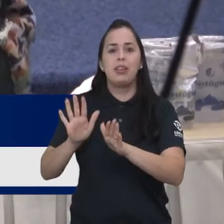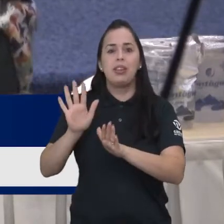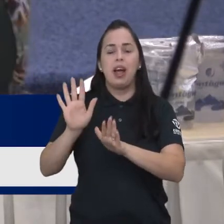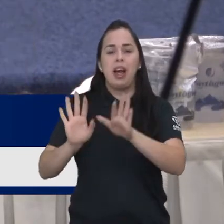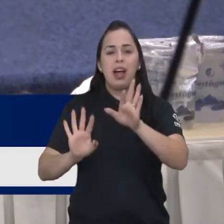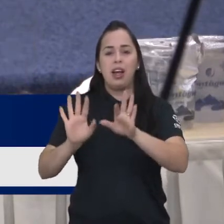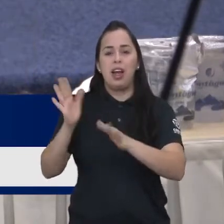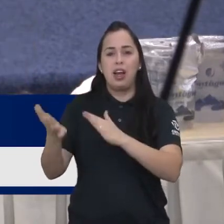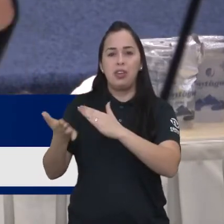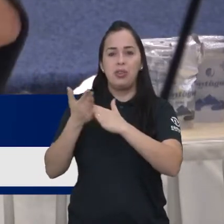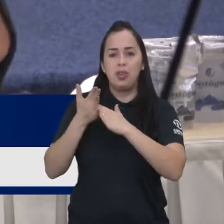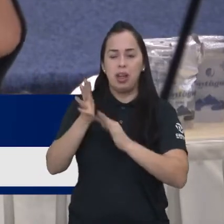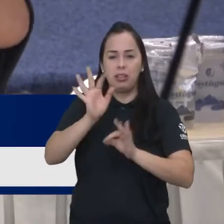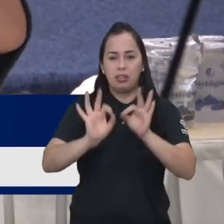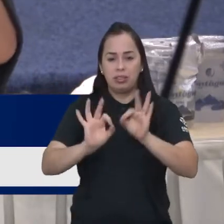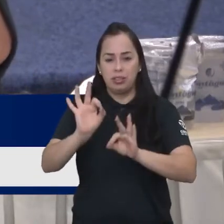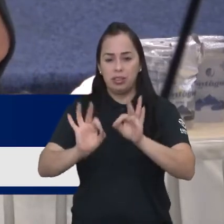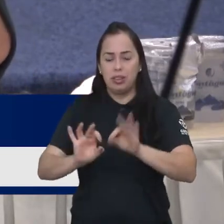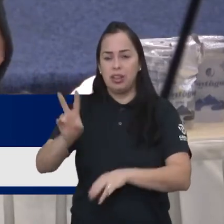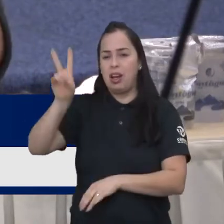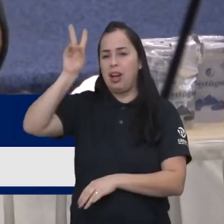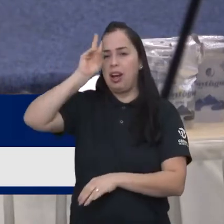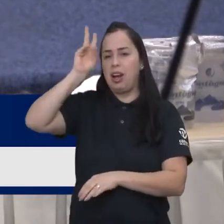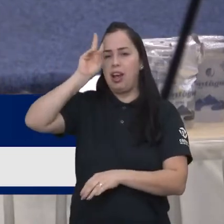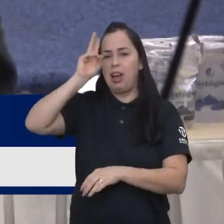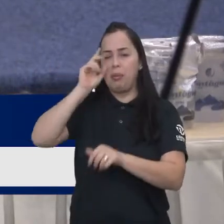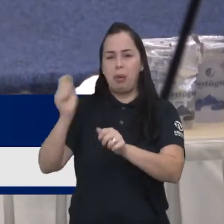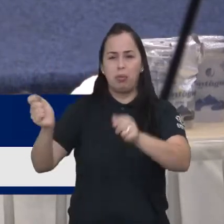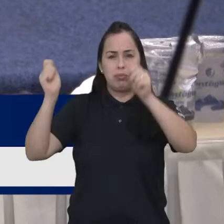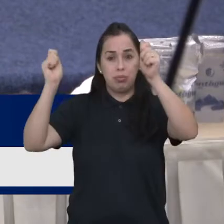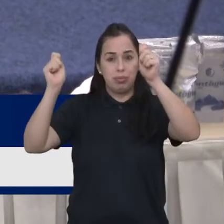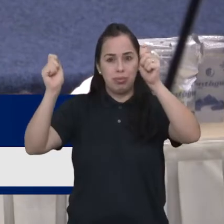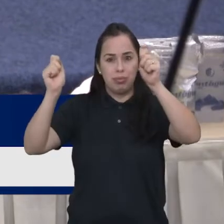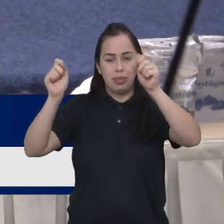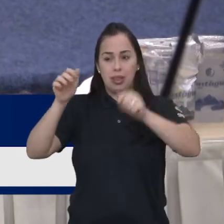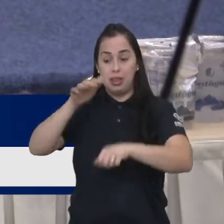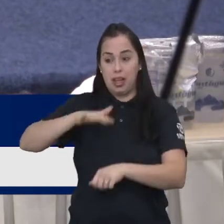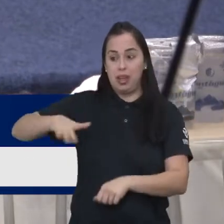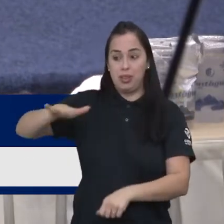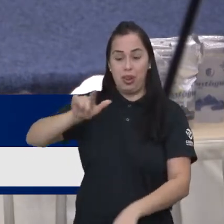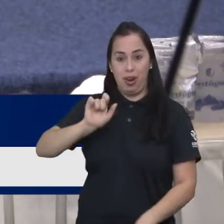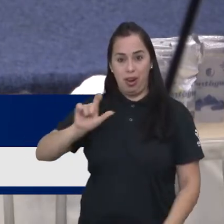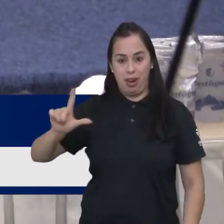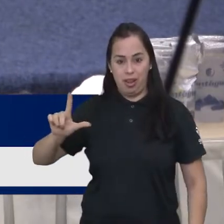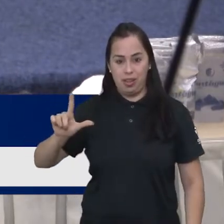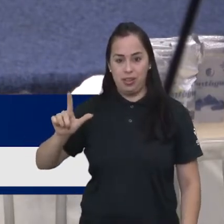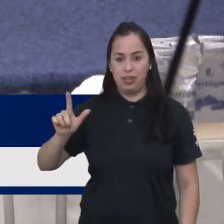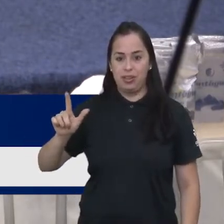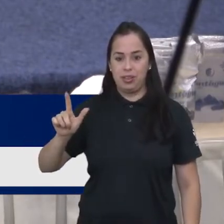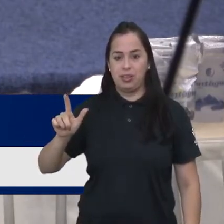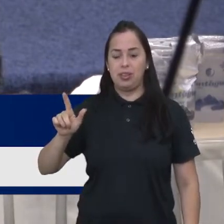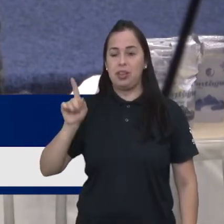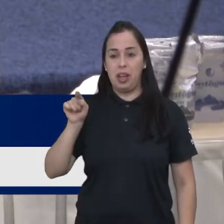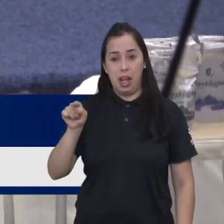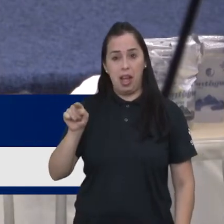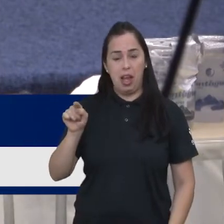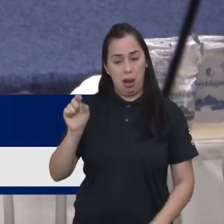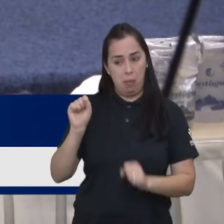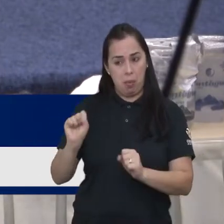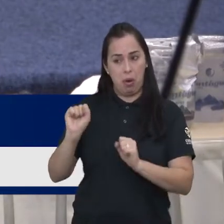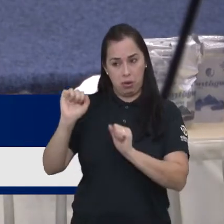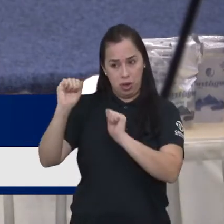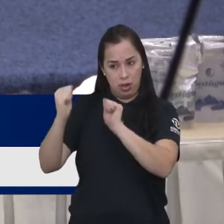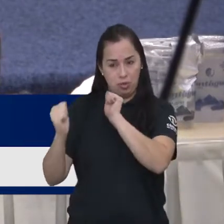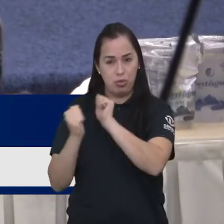Regulariza Já, Gilson, lembra? Que saiu aquele cartaz, então Lúcia, da região leste, viu Júnior, pode ser uma